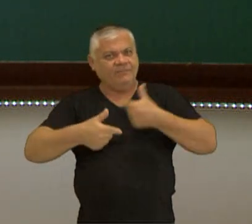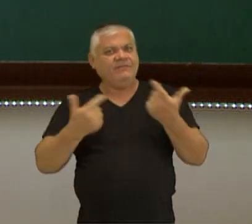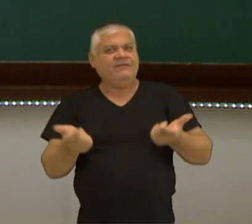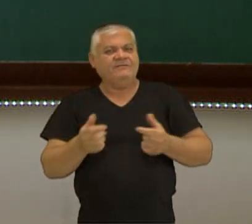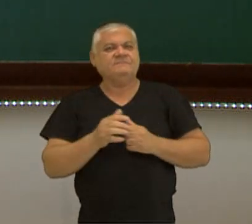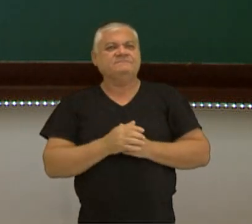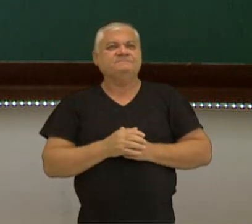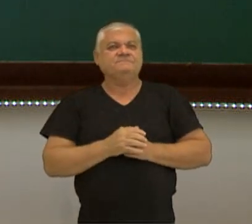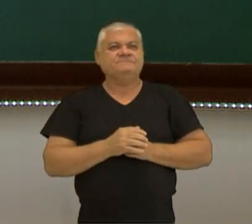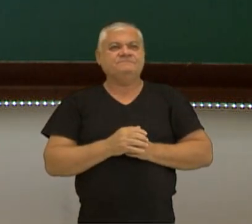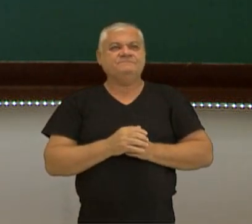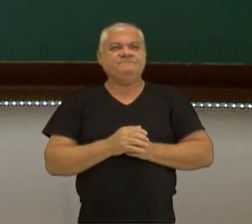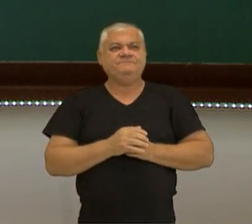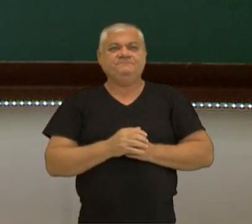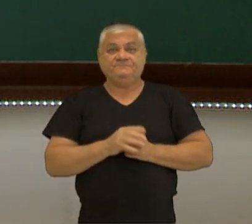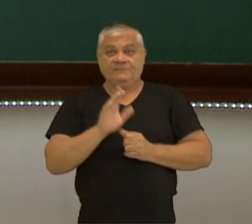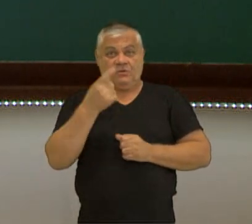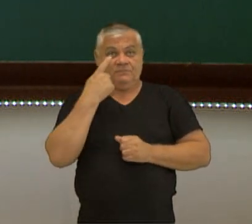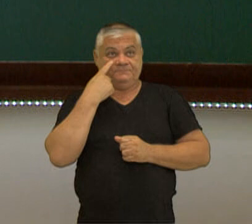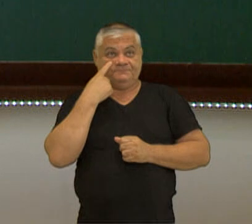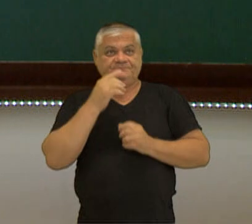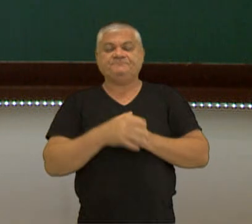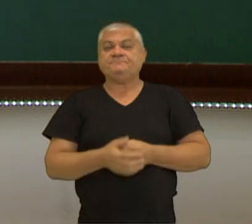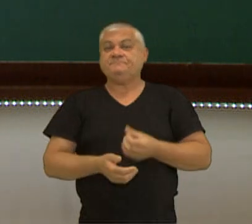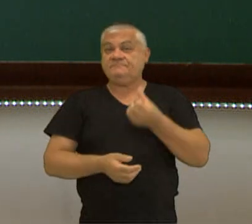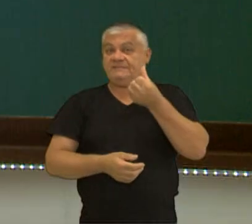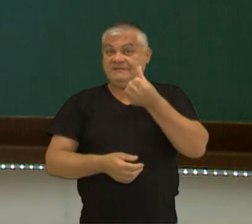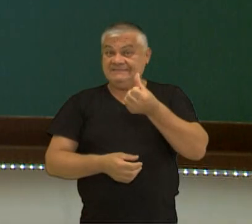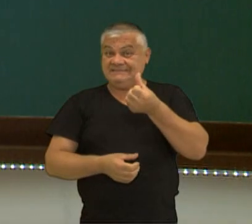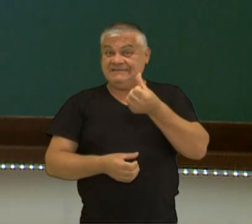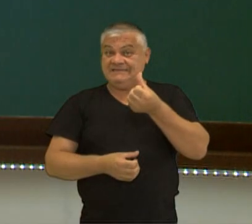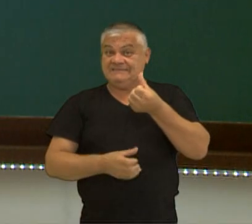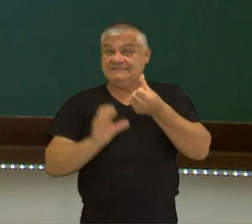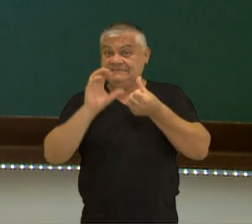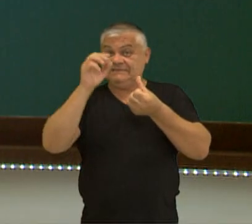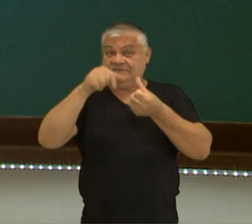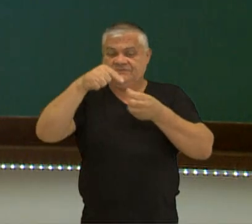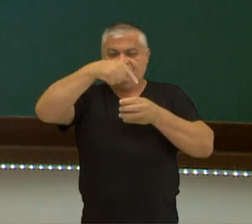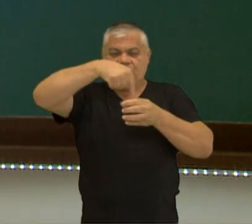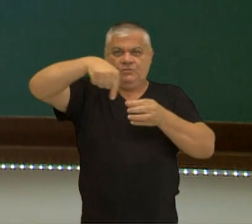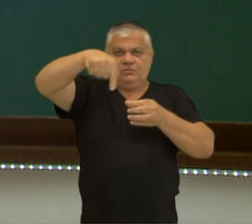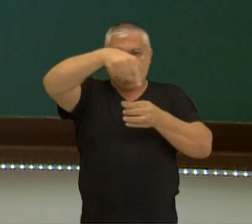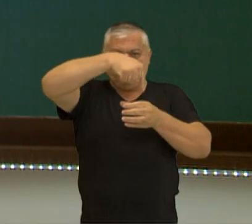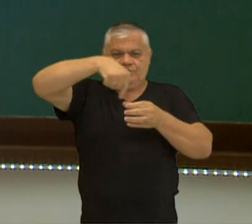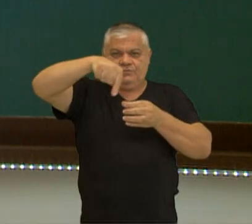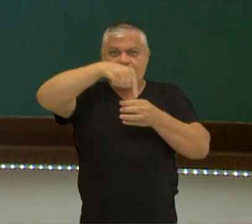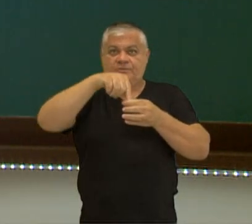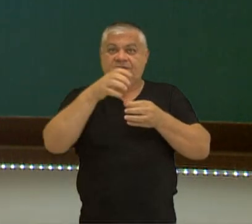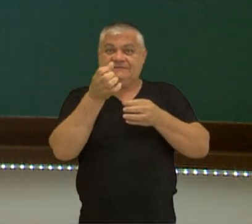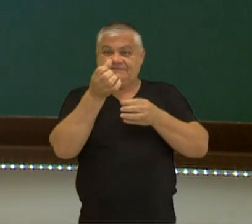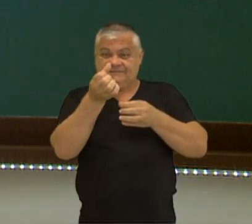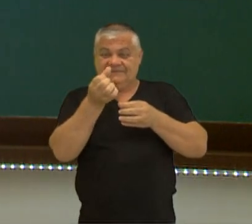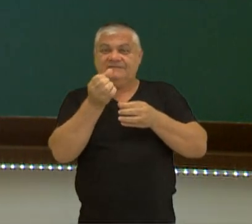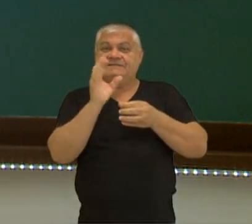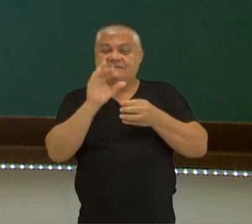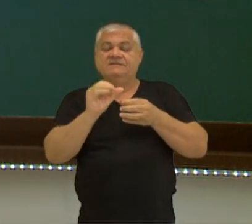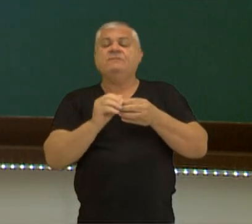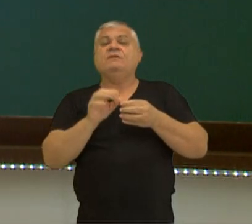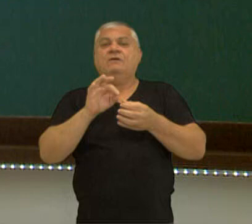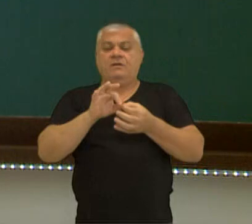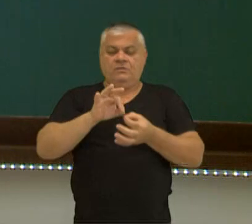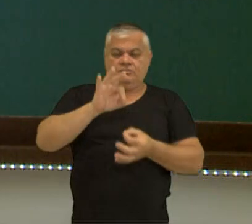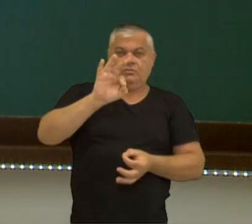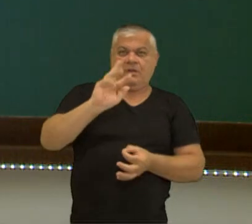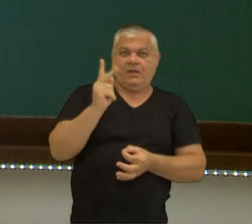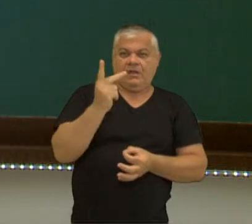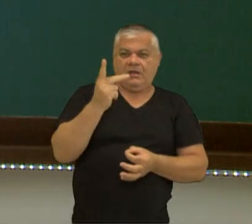cotidiana nossa. Então, nós temos como dados que o diâmetro é 6 centímetros, lembrando que o diâmetro é o dobro do raio, e temos que a